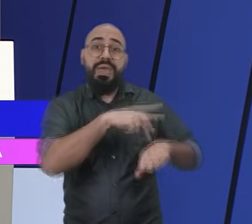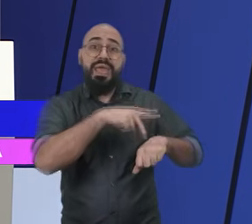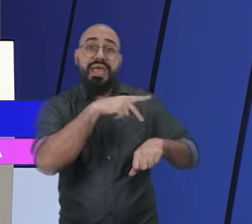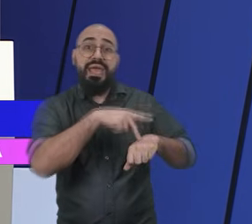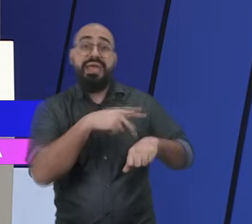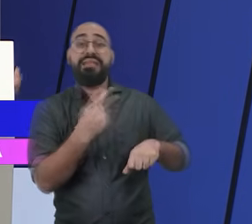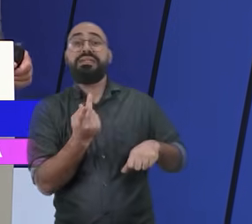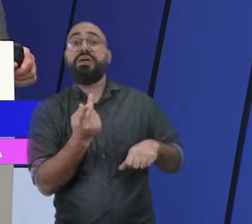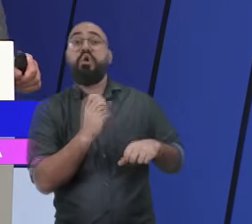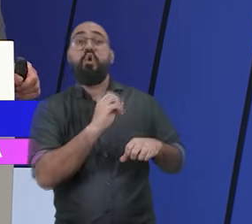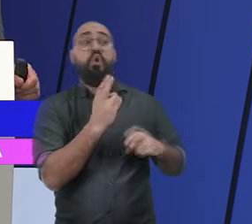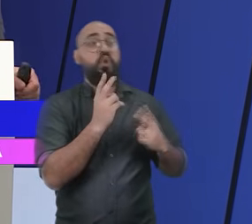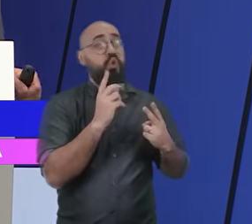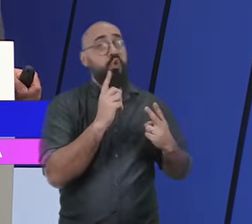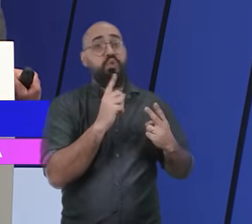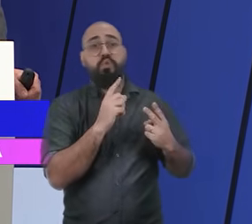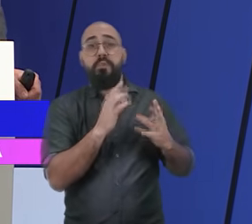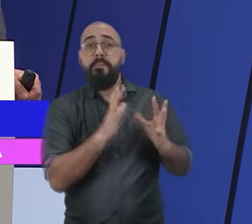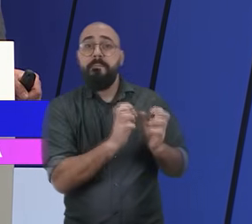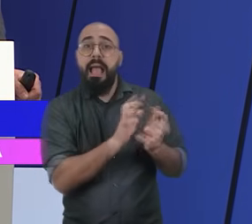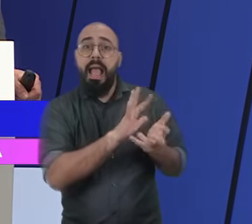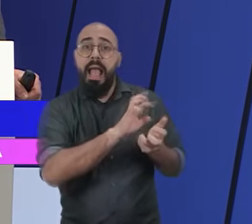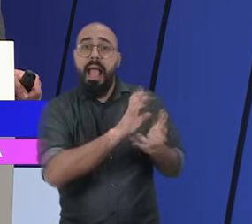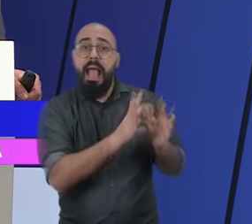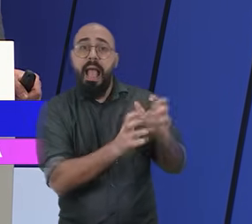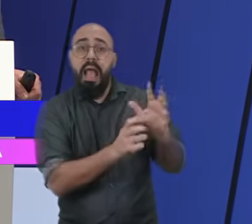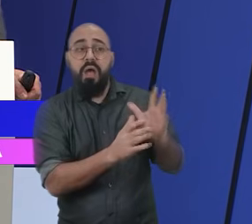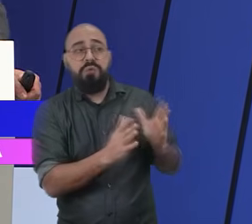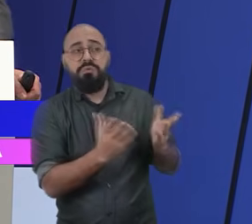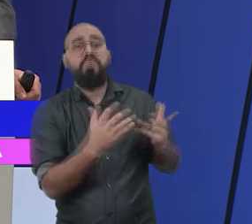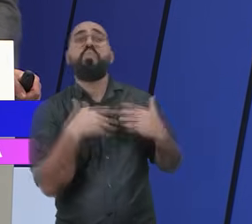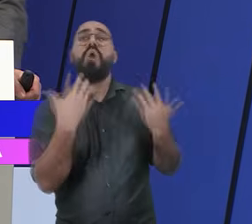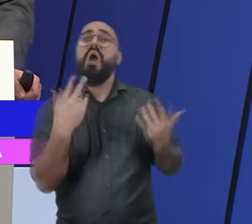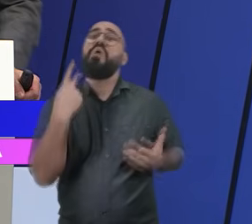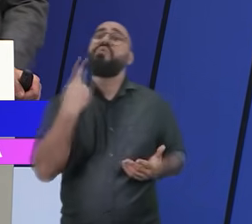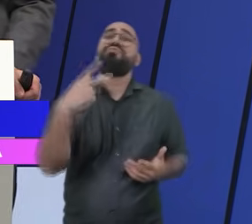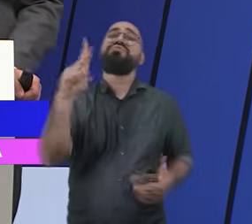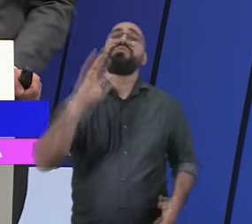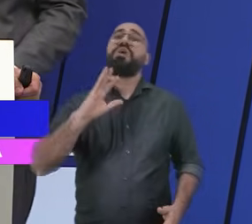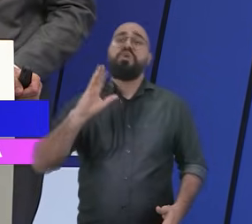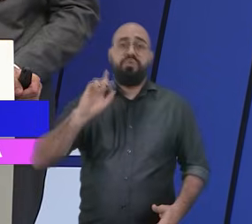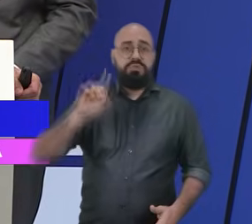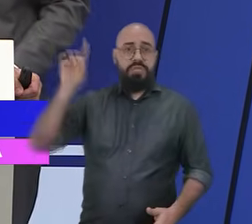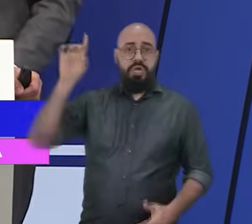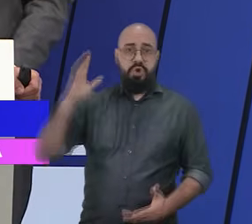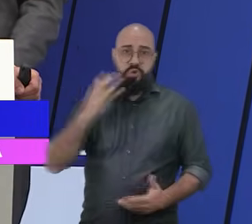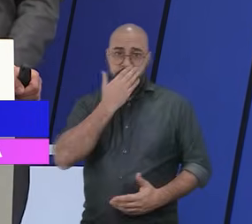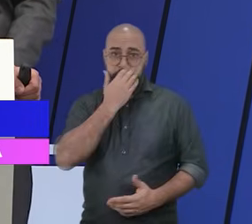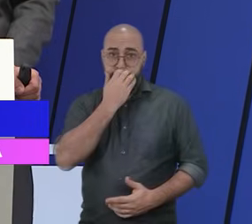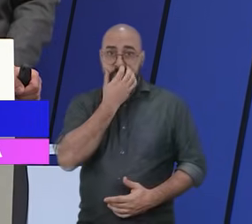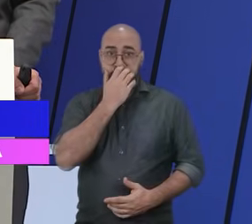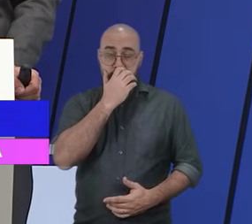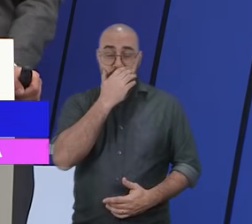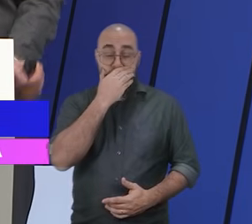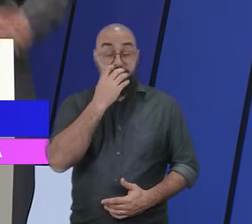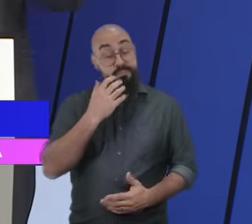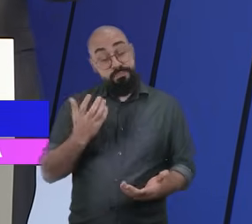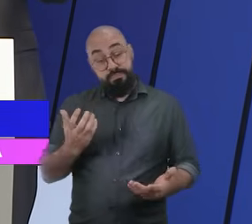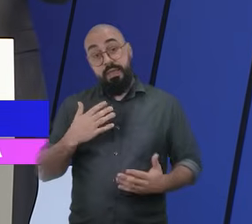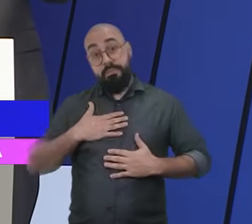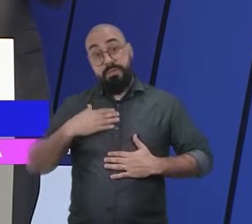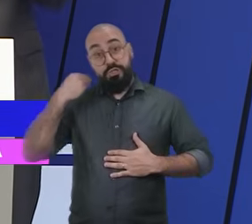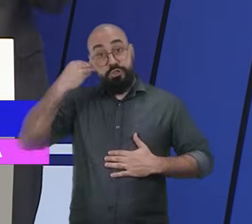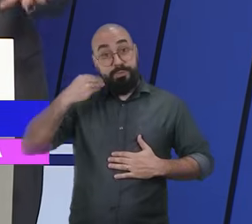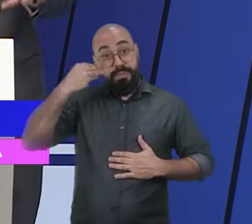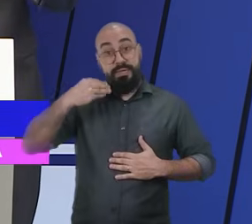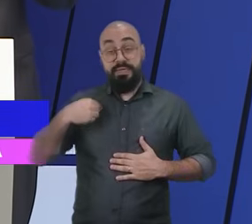lugar, ou ele vai lá para o final da fila. Essa é a minha experiência, daquilo que eu tenho ouvido, daquilo que